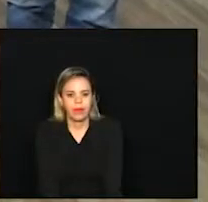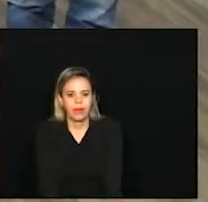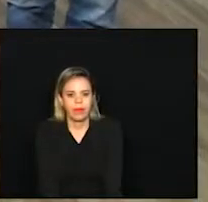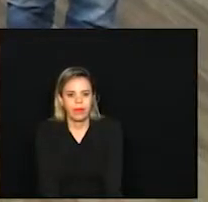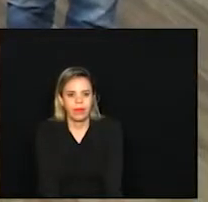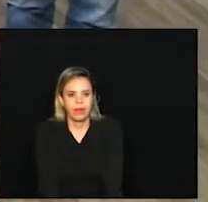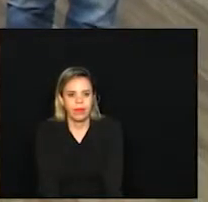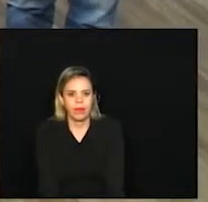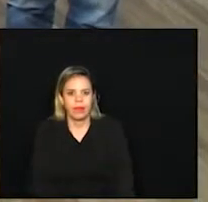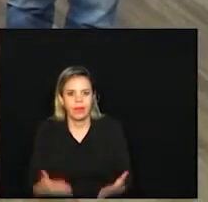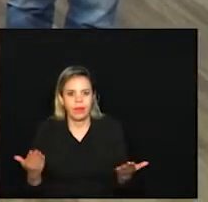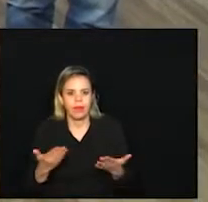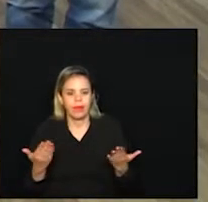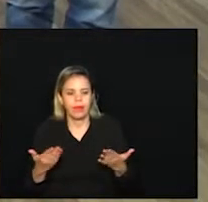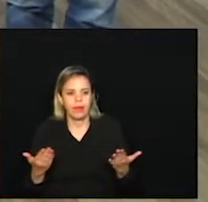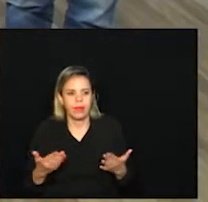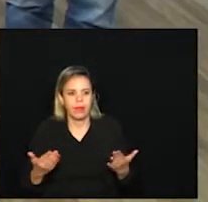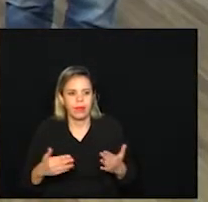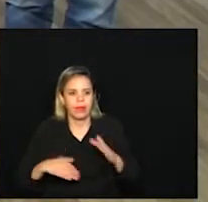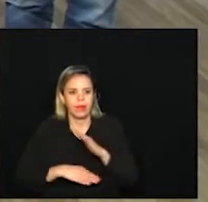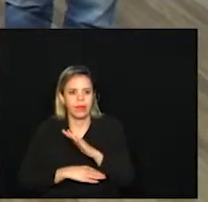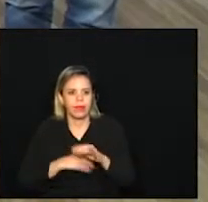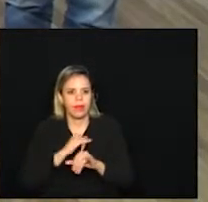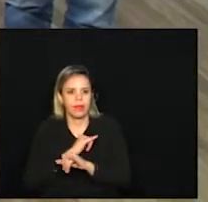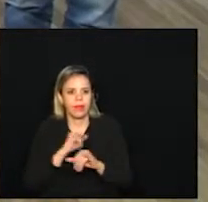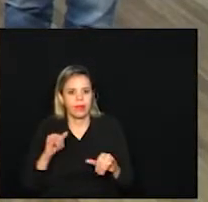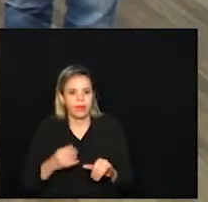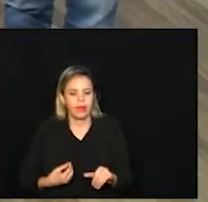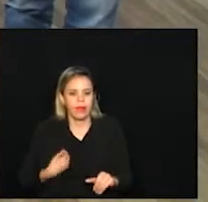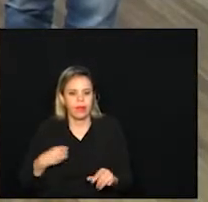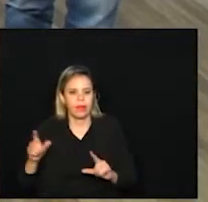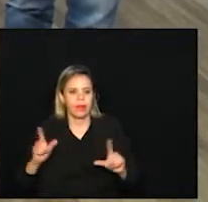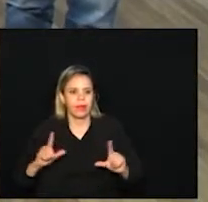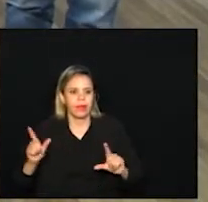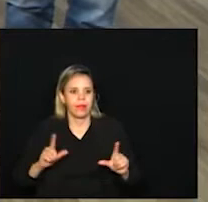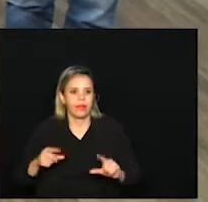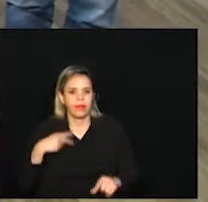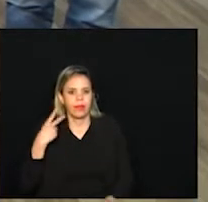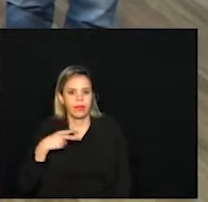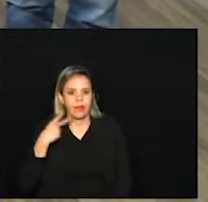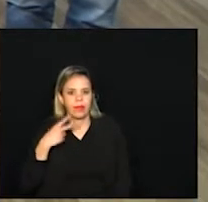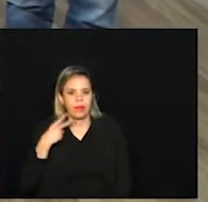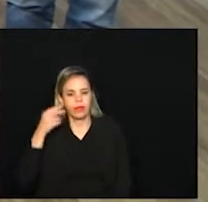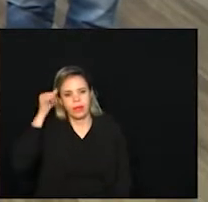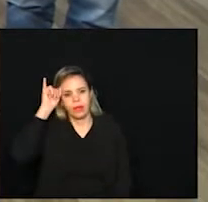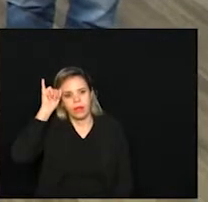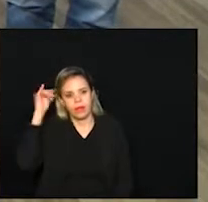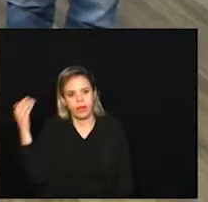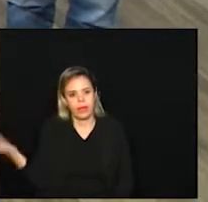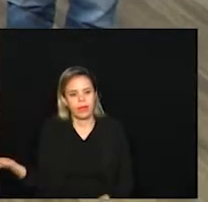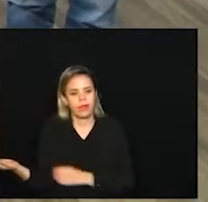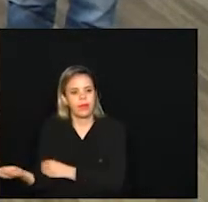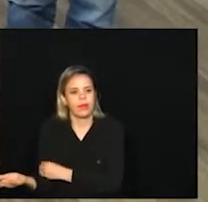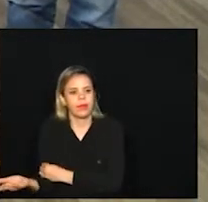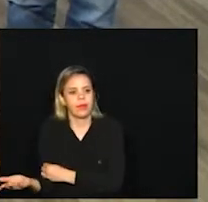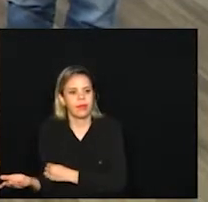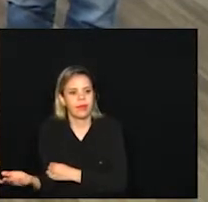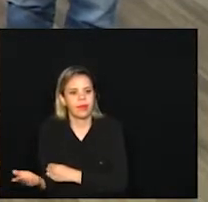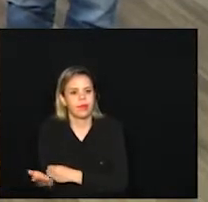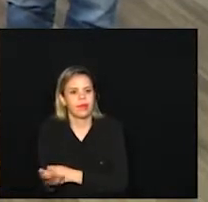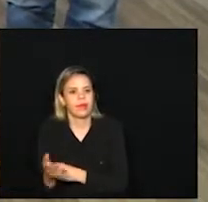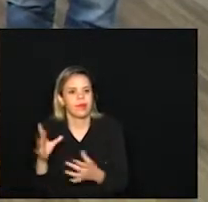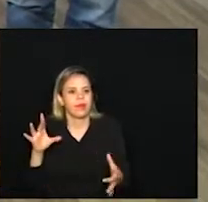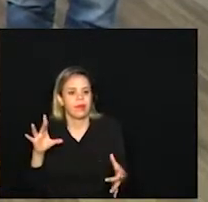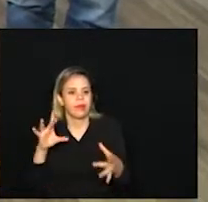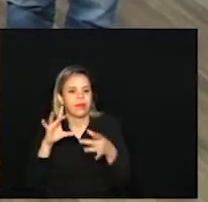Oi e agora no notícias do Legislativo nós estamos no estúdio com o vereador Paulo Búfalo e direto